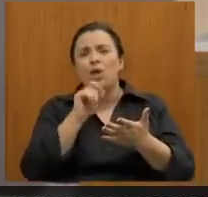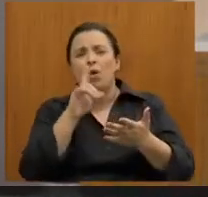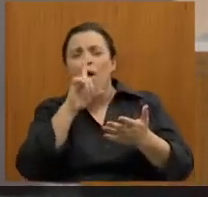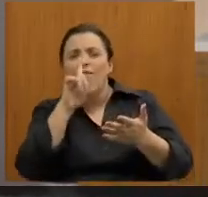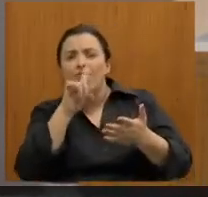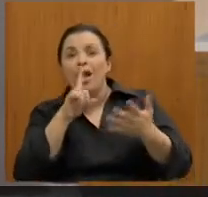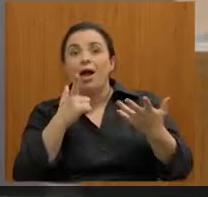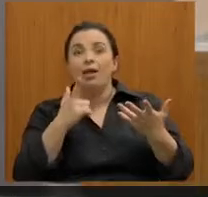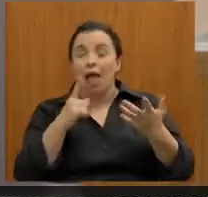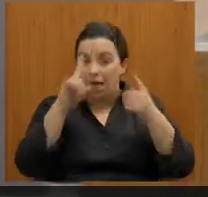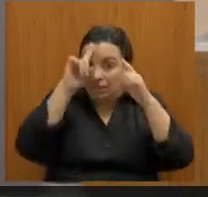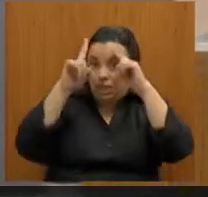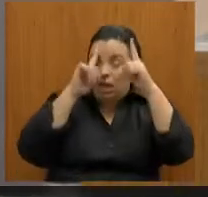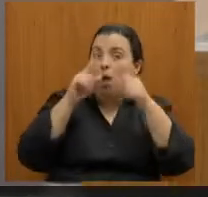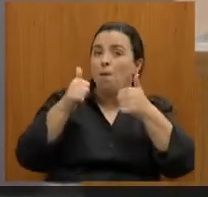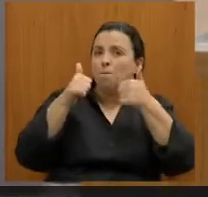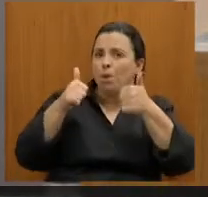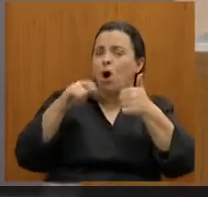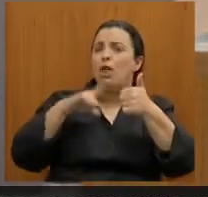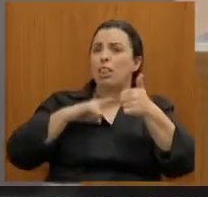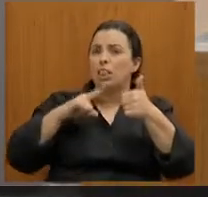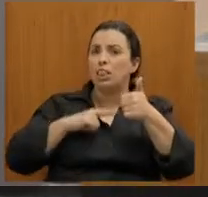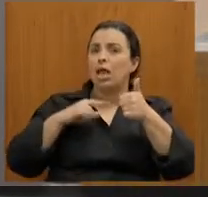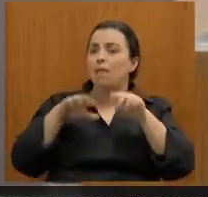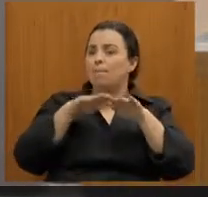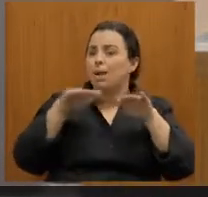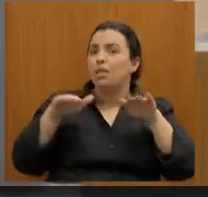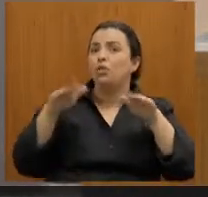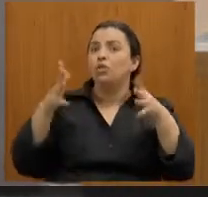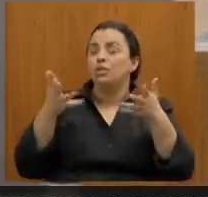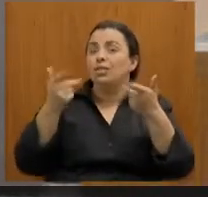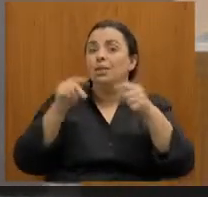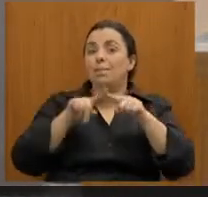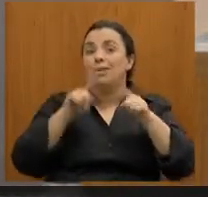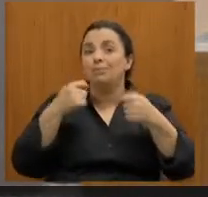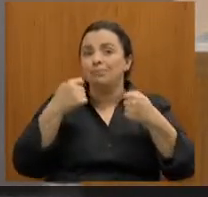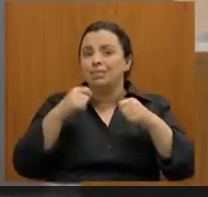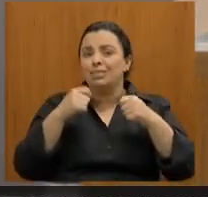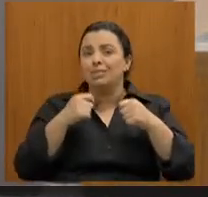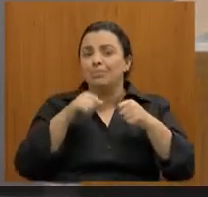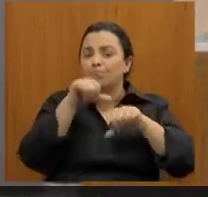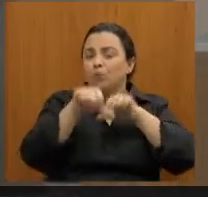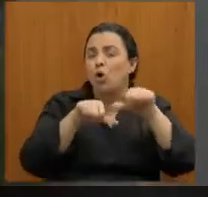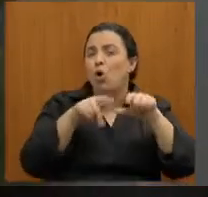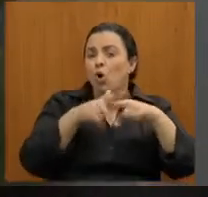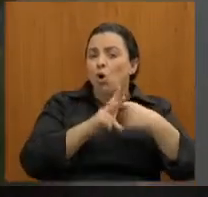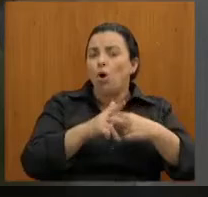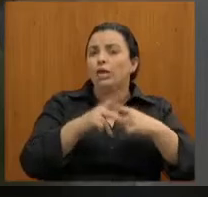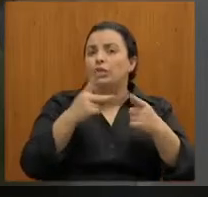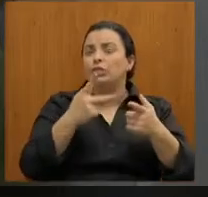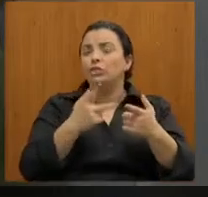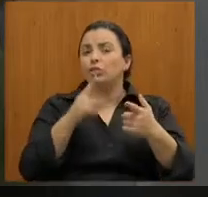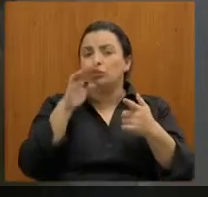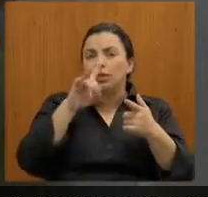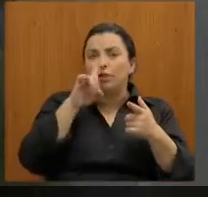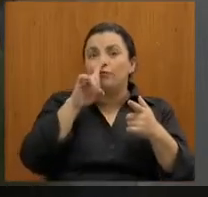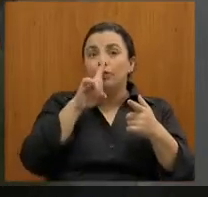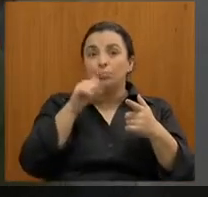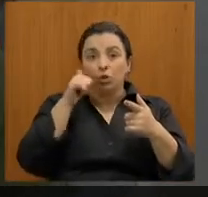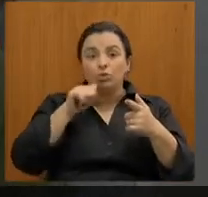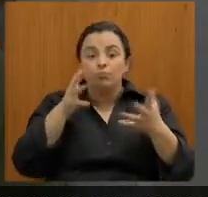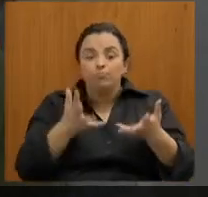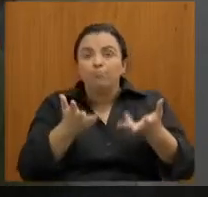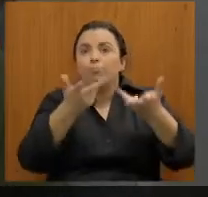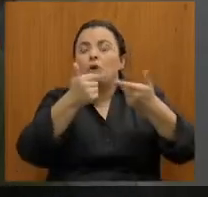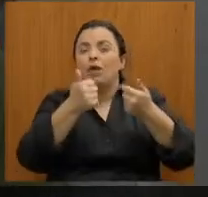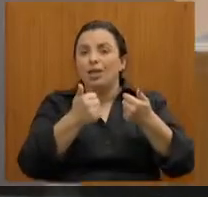fantásticas você nos padrões de excelência nós precisamos de mudar bom então assim nós temos por hábito de culpar as